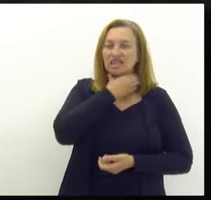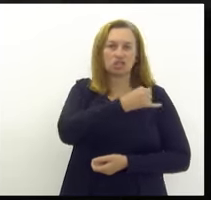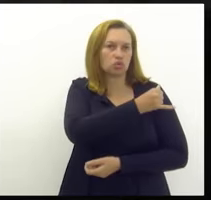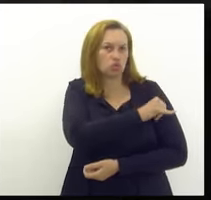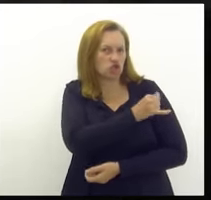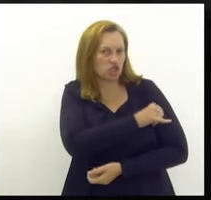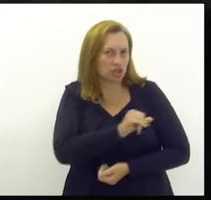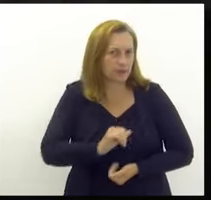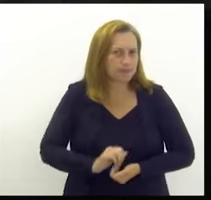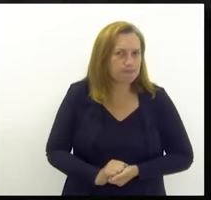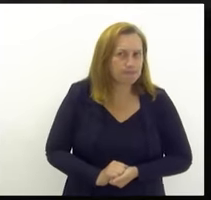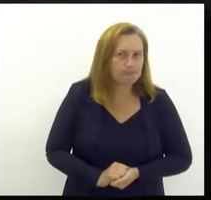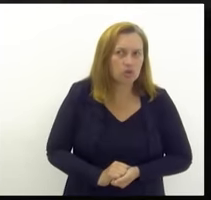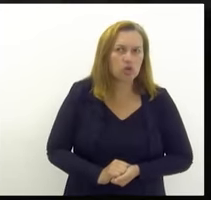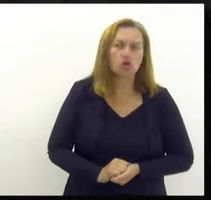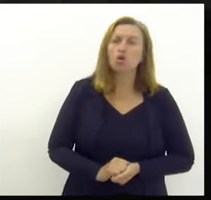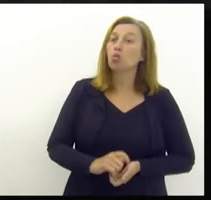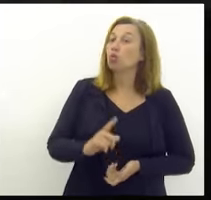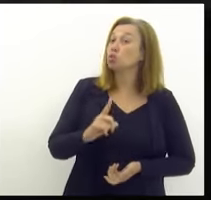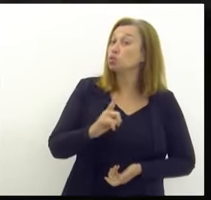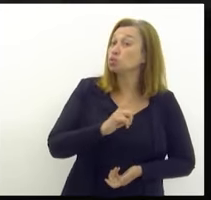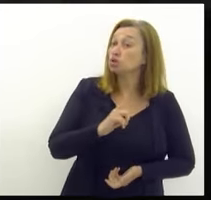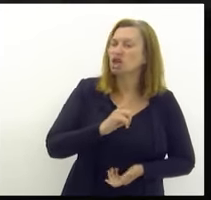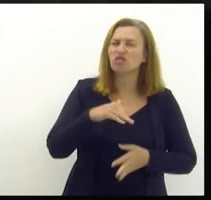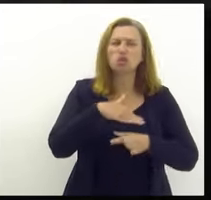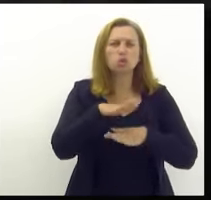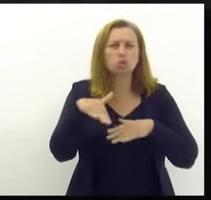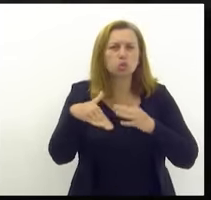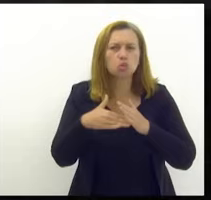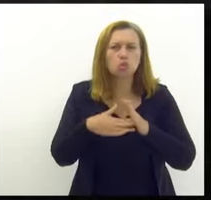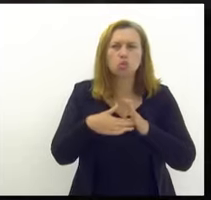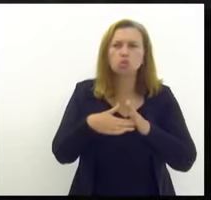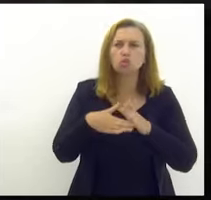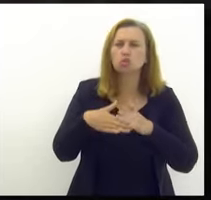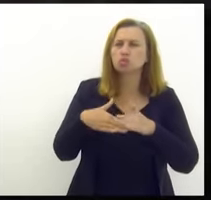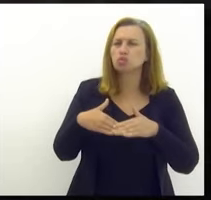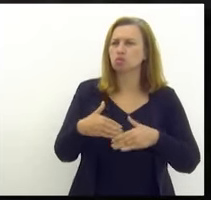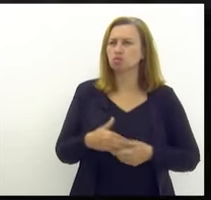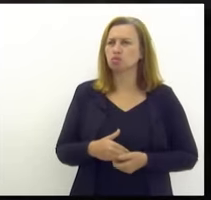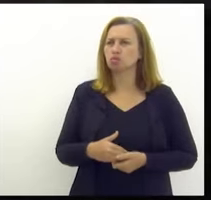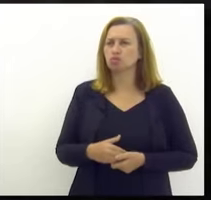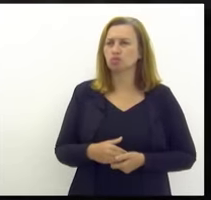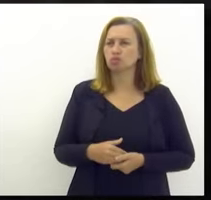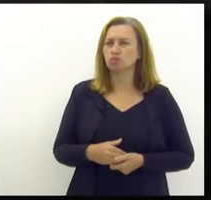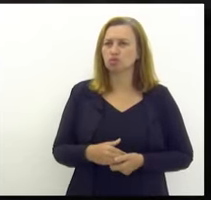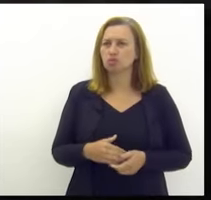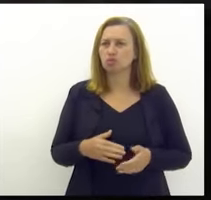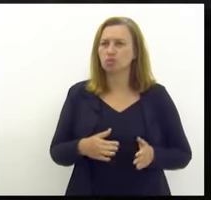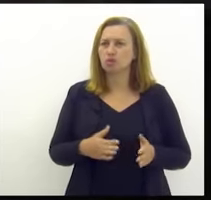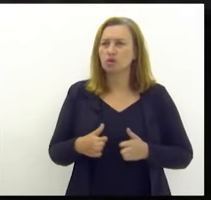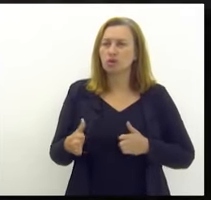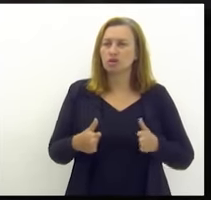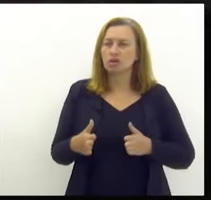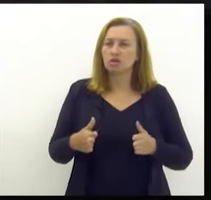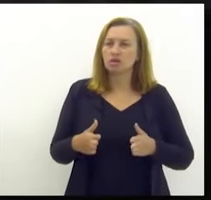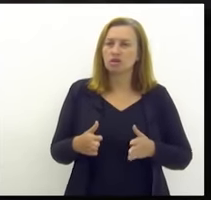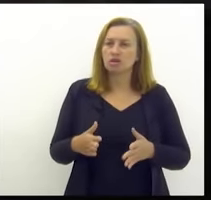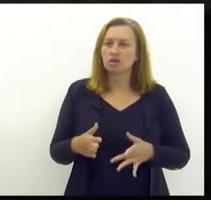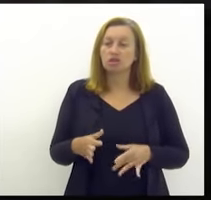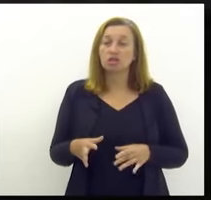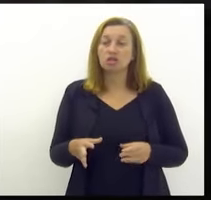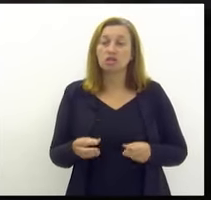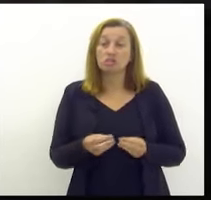inclusive quando a gente teve todo um processo absurdo de chantagem para o Rio de